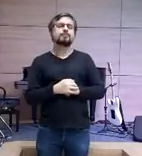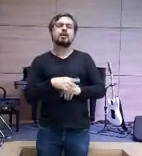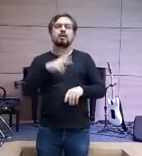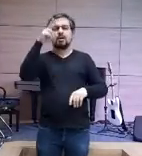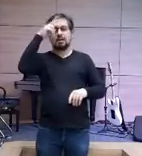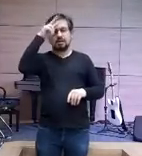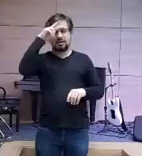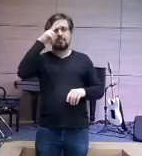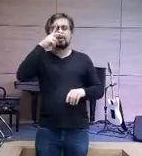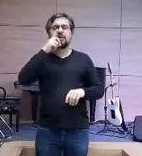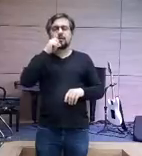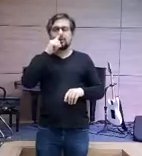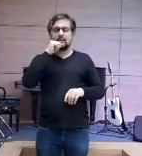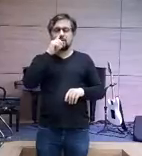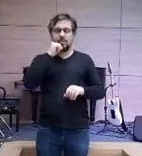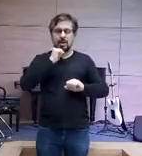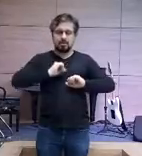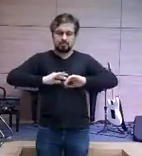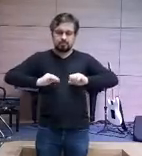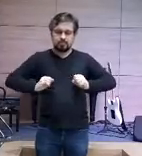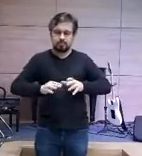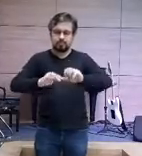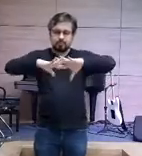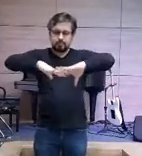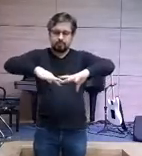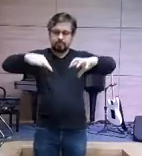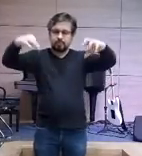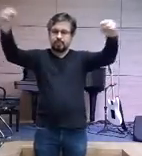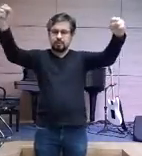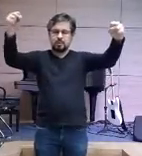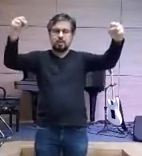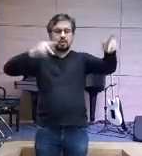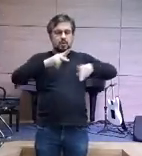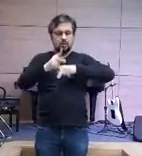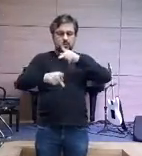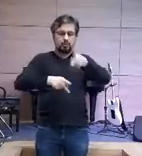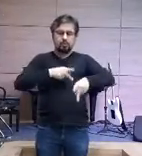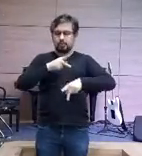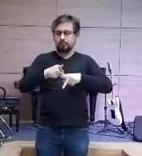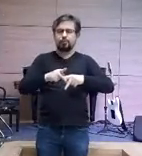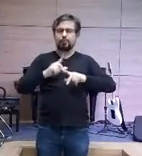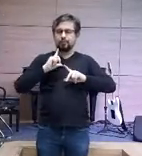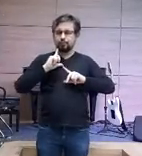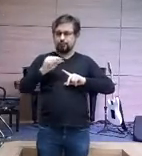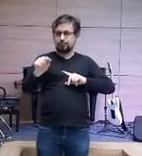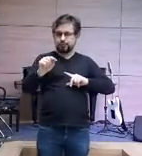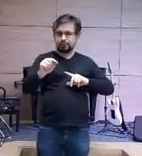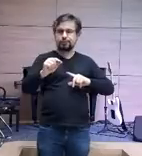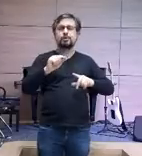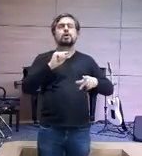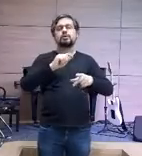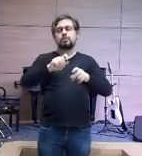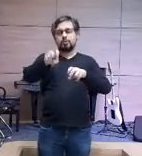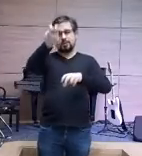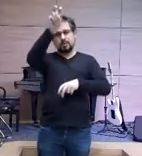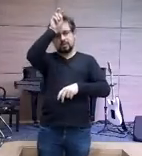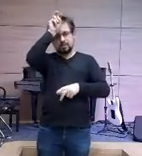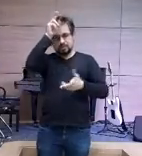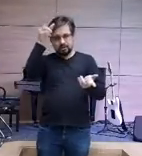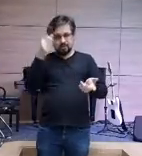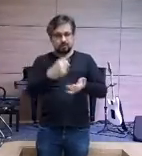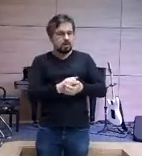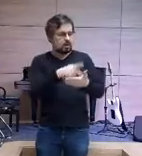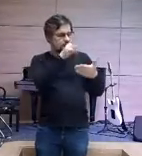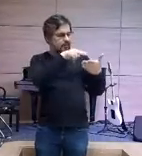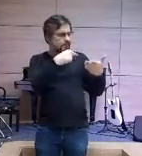da do mar o povo saindo do Egito aquilo ali foi magnífico quando eu leio esse texto eu faço